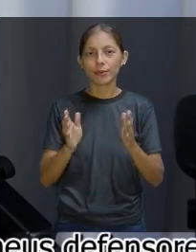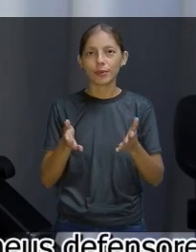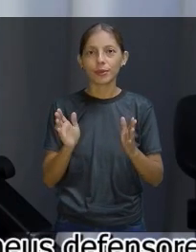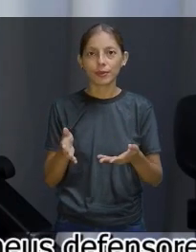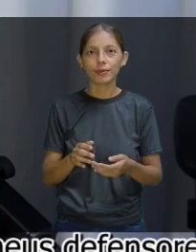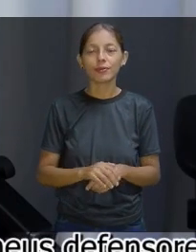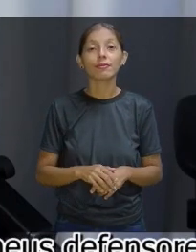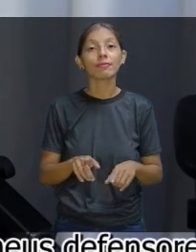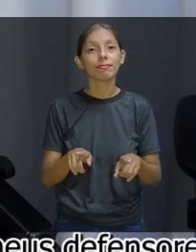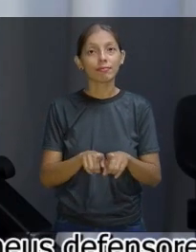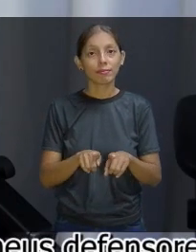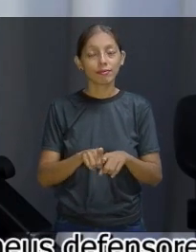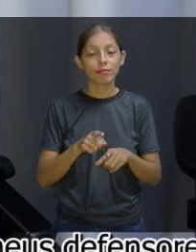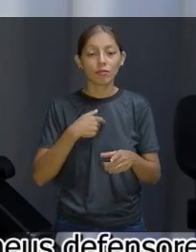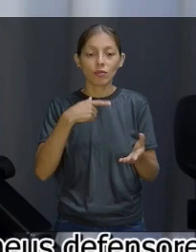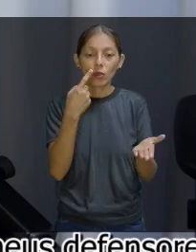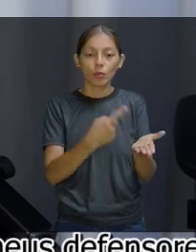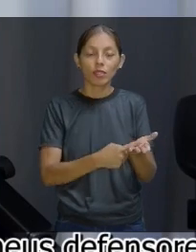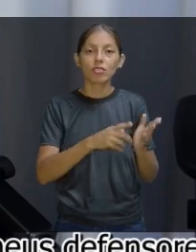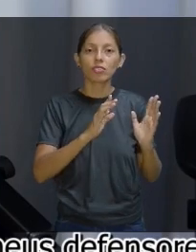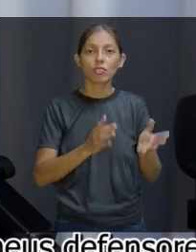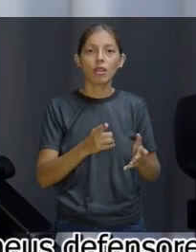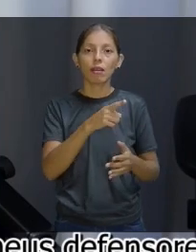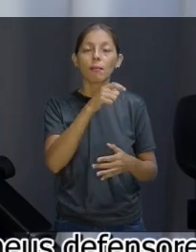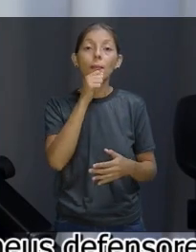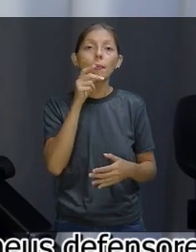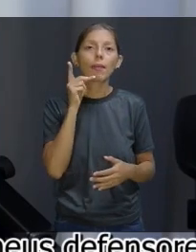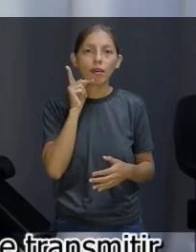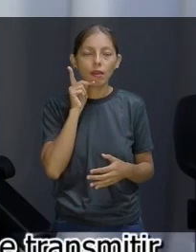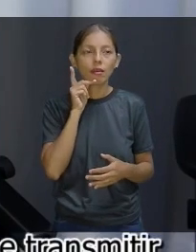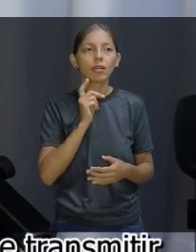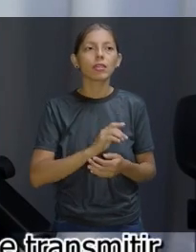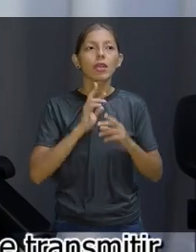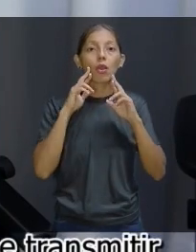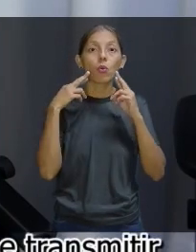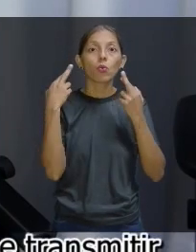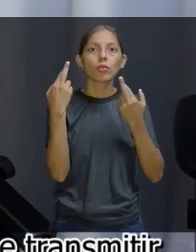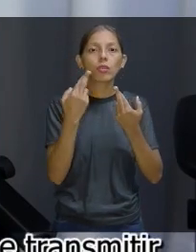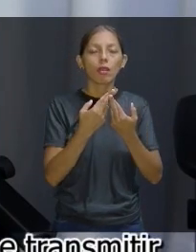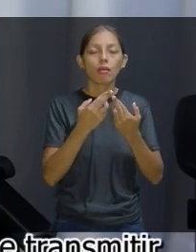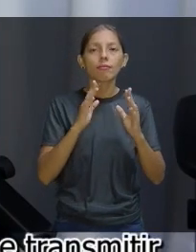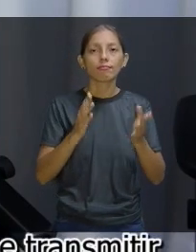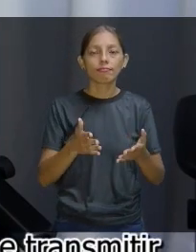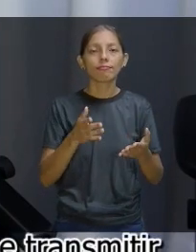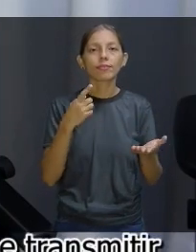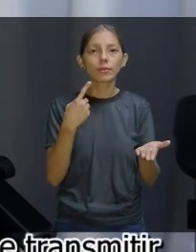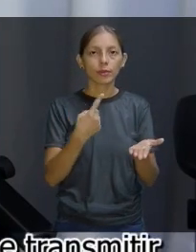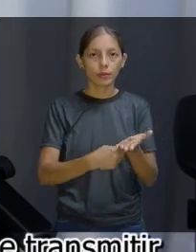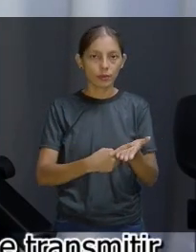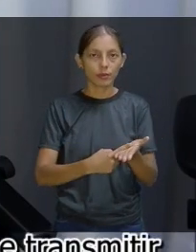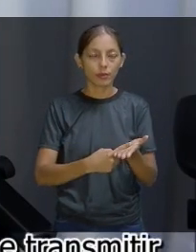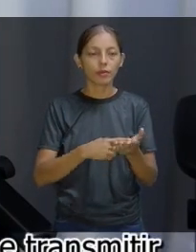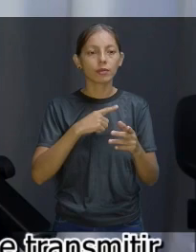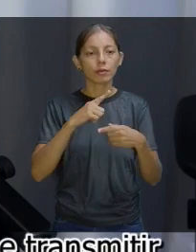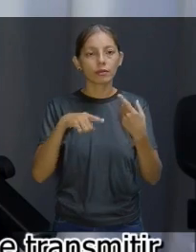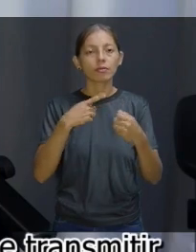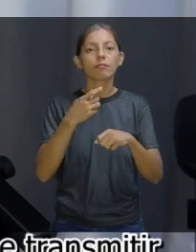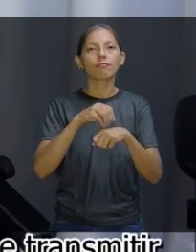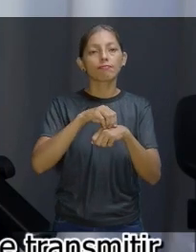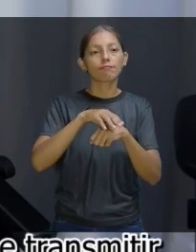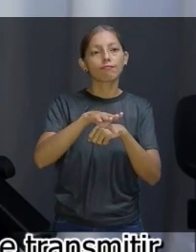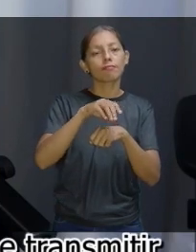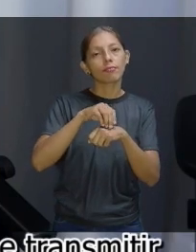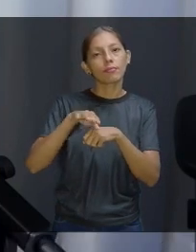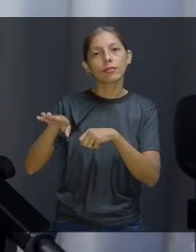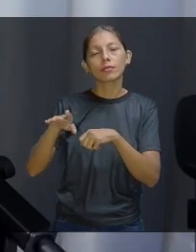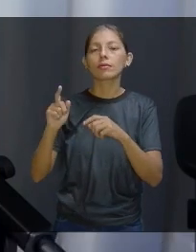tropa, digamos assim, os meus juízes e meus promotores eleitorais, meus defensores públicos eleitorais, para transmitir toda essa preocupação e